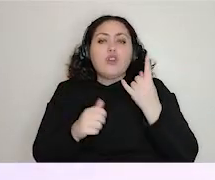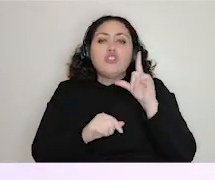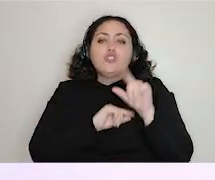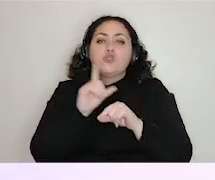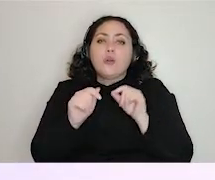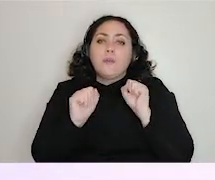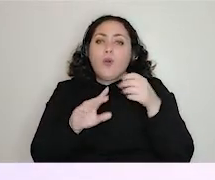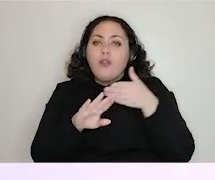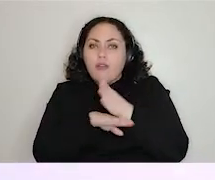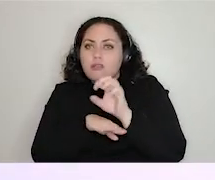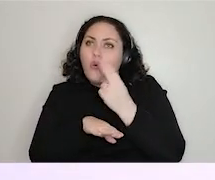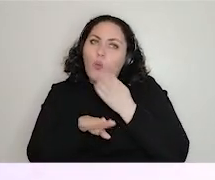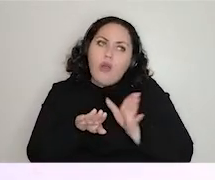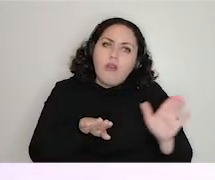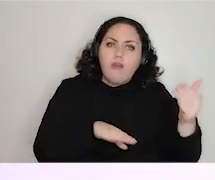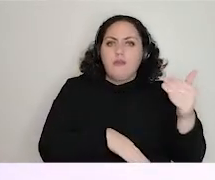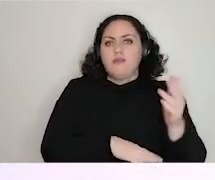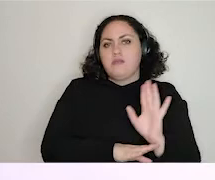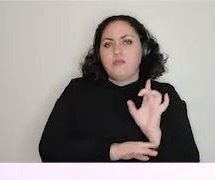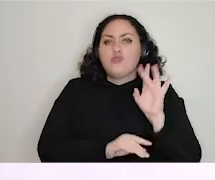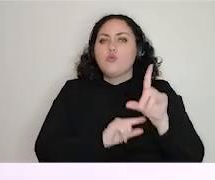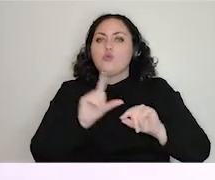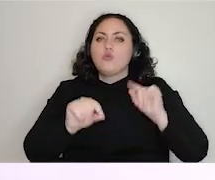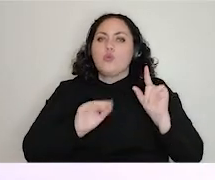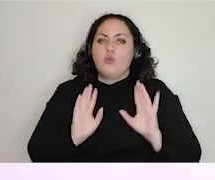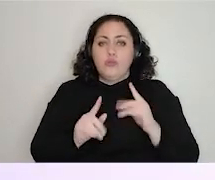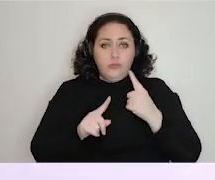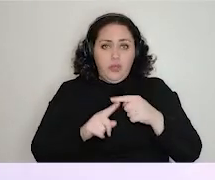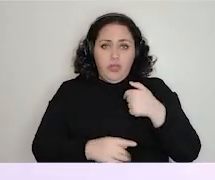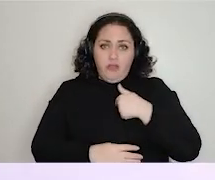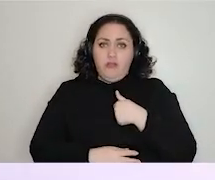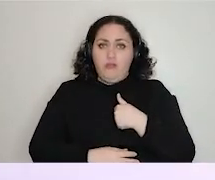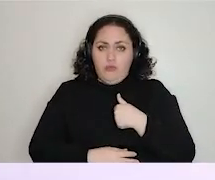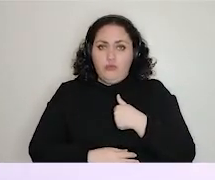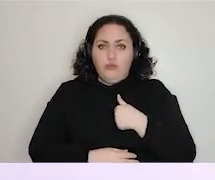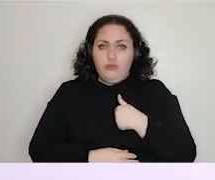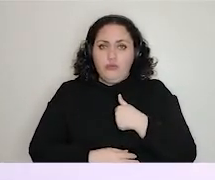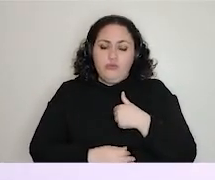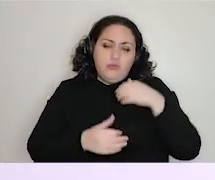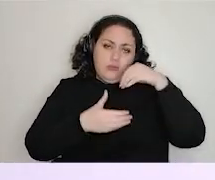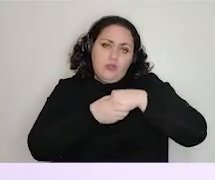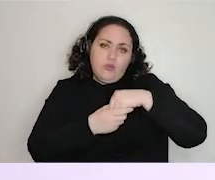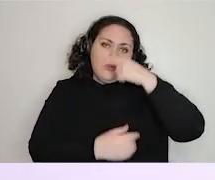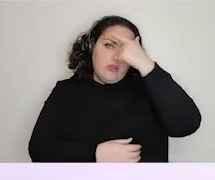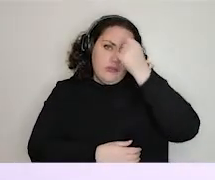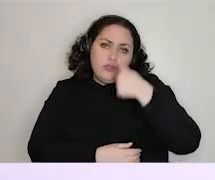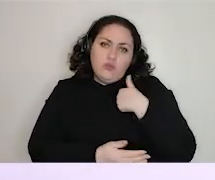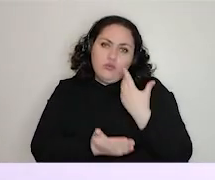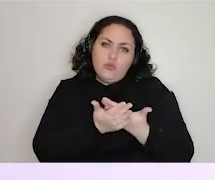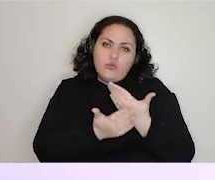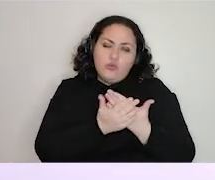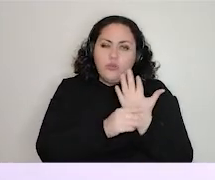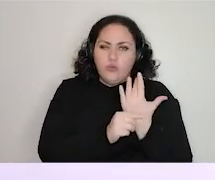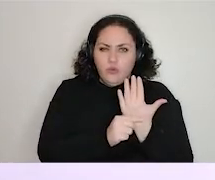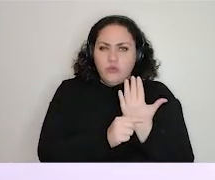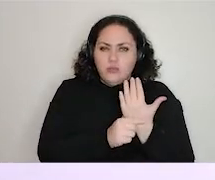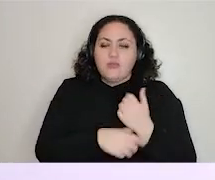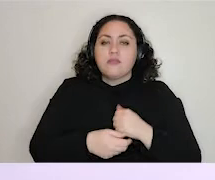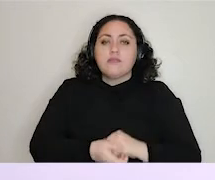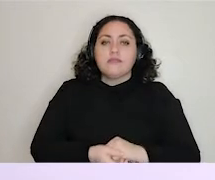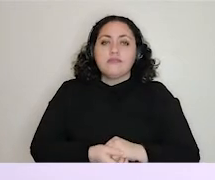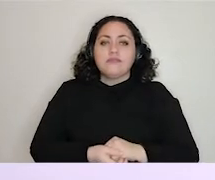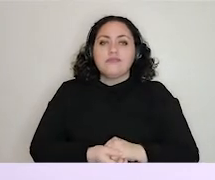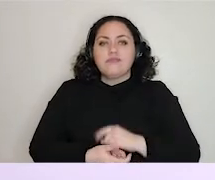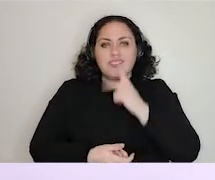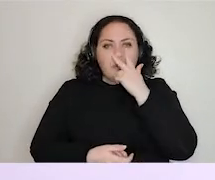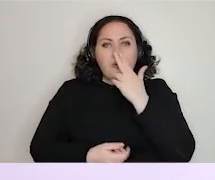segregação, mas sim uma alternativa para as pessoas poderem estar utilizando esse recurso. Porque mesmo eu, na universidade, eu sou estudante